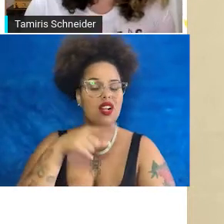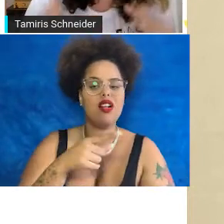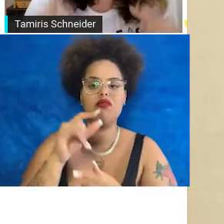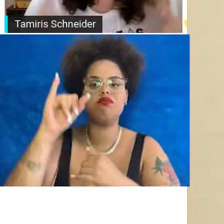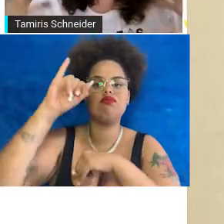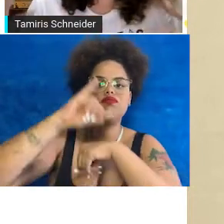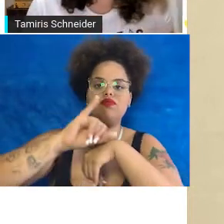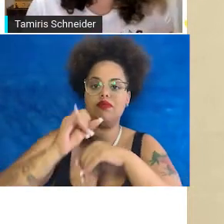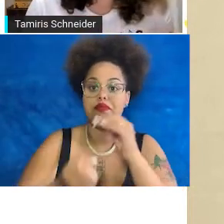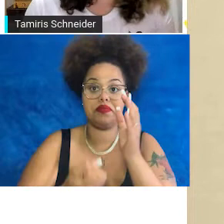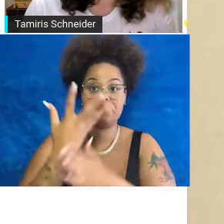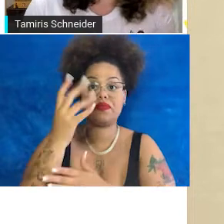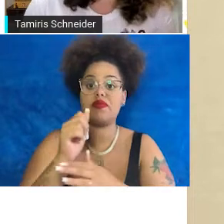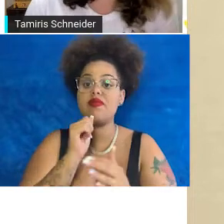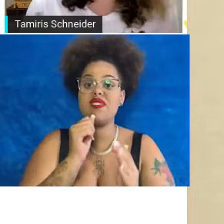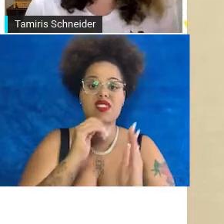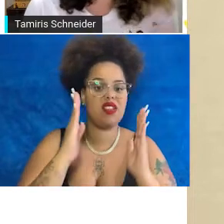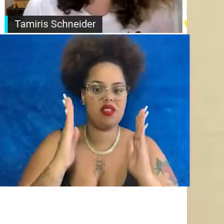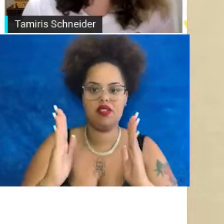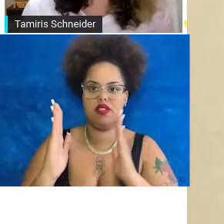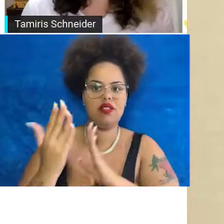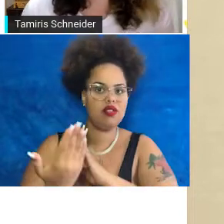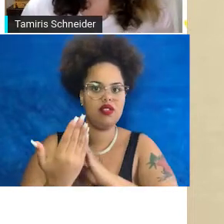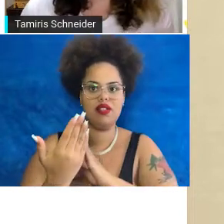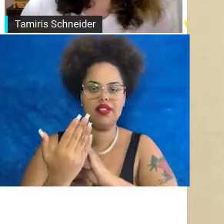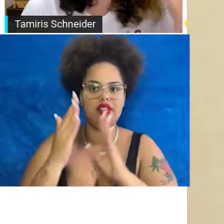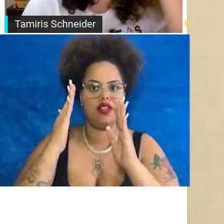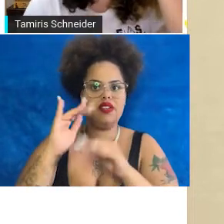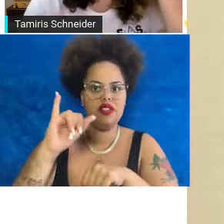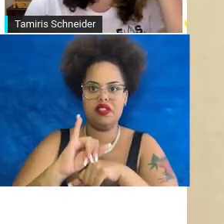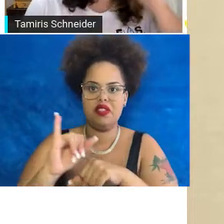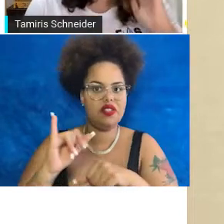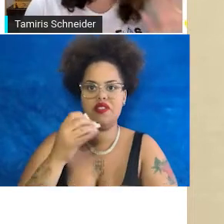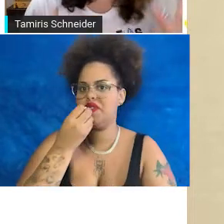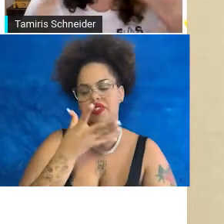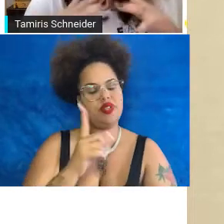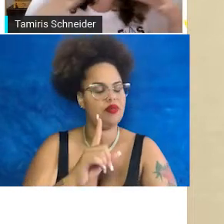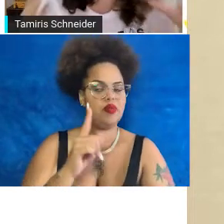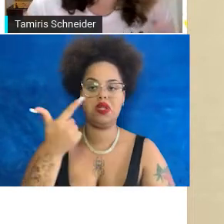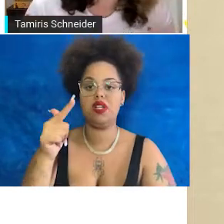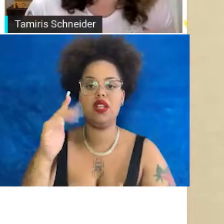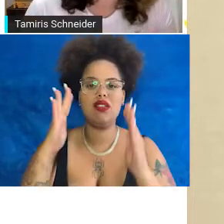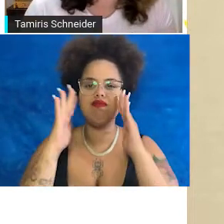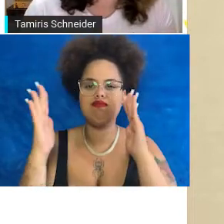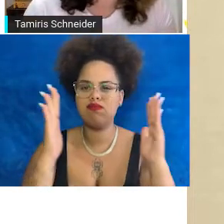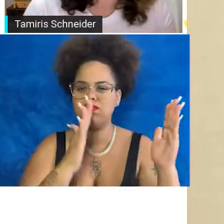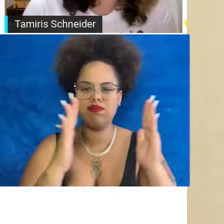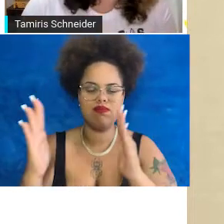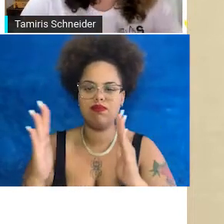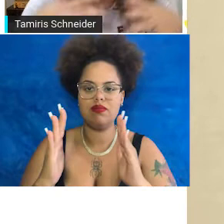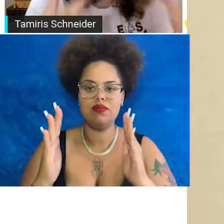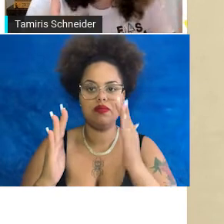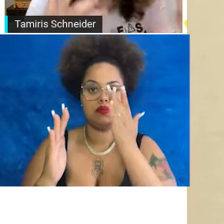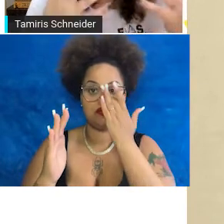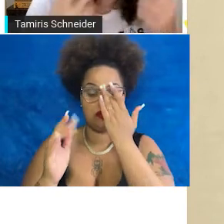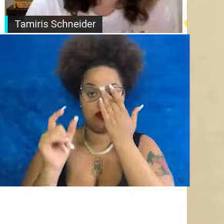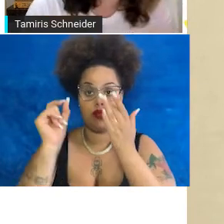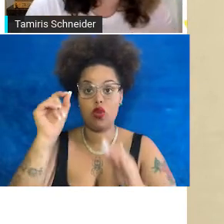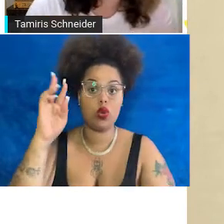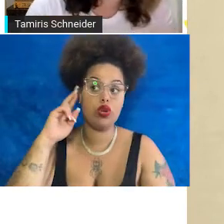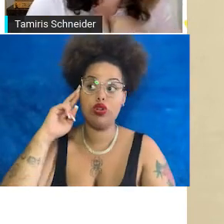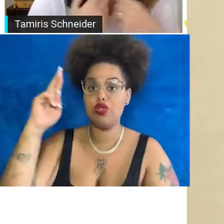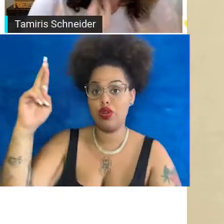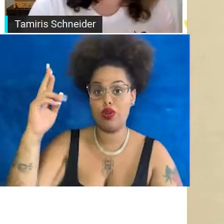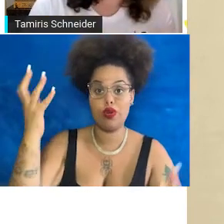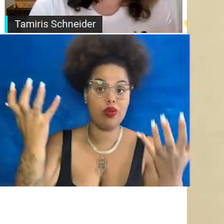criação. Sem esse tripé, a coisa não fica boa, não vai ter esse alinhamento estético, né? Então, o que o diretor